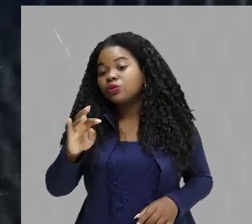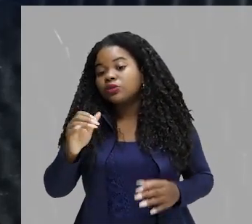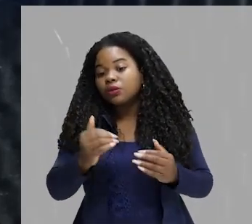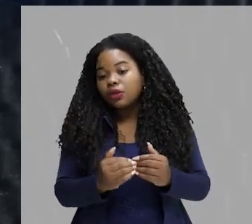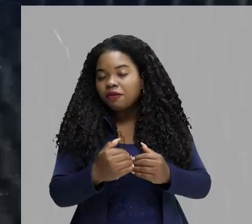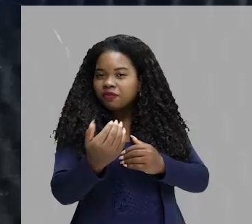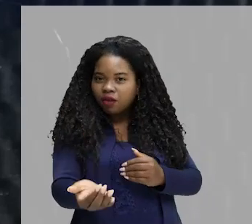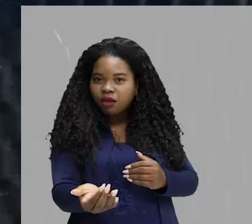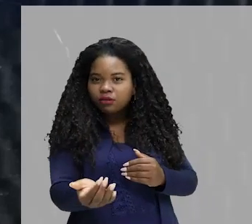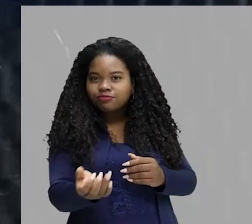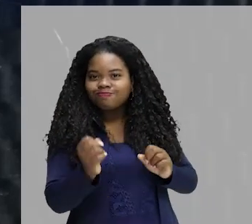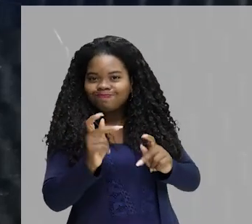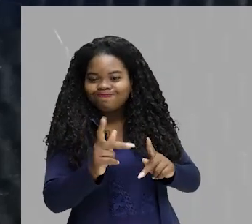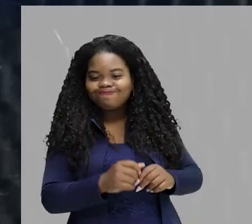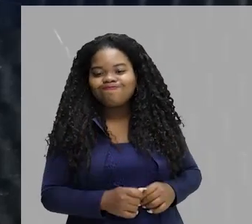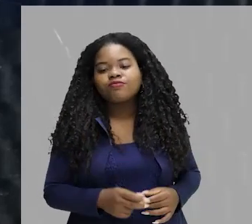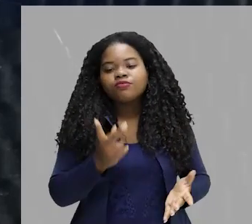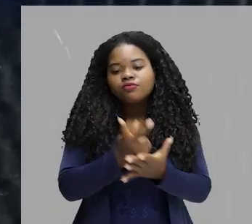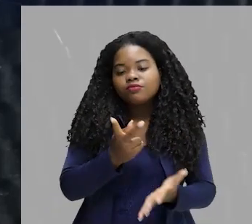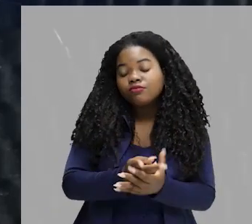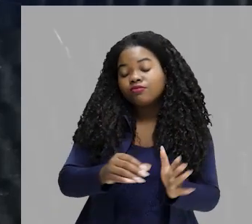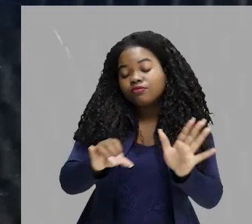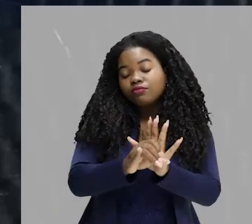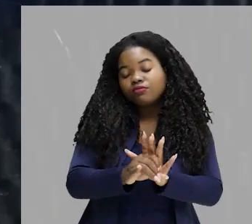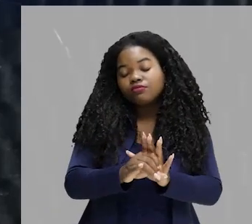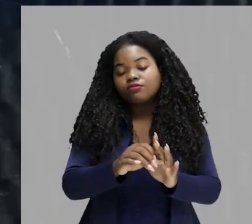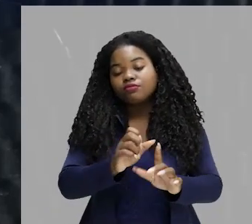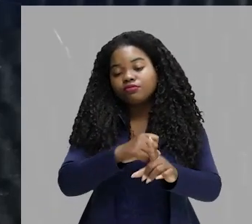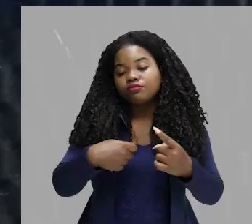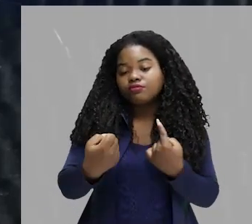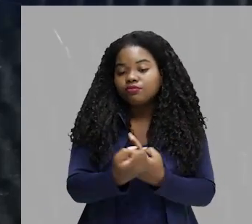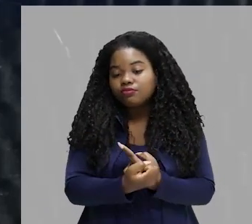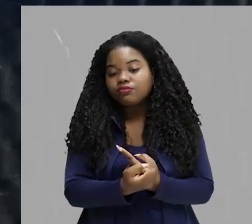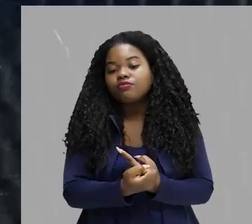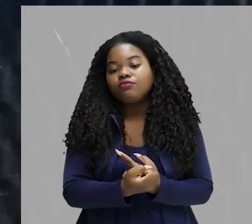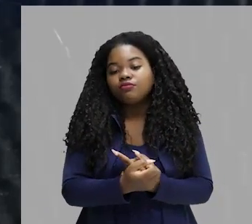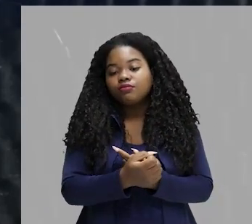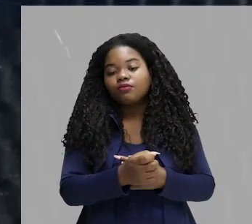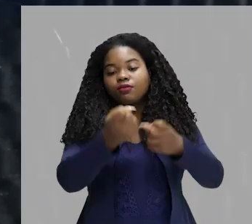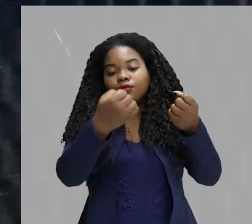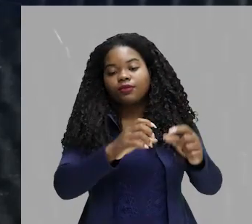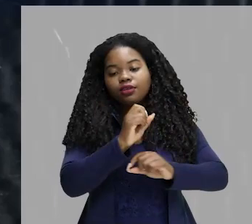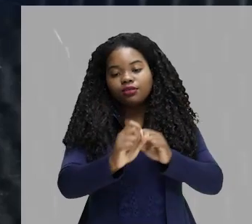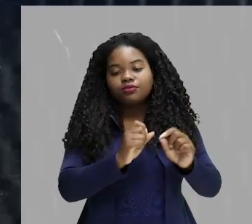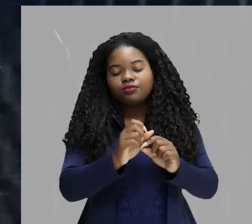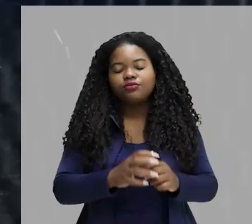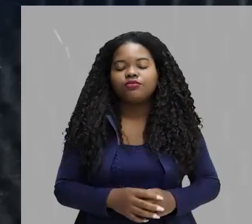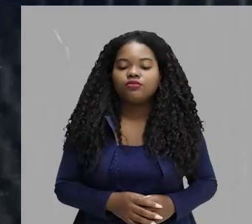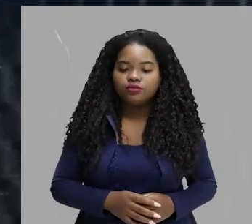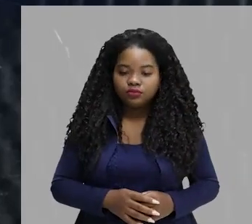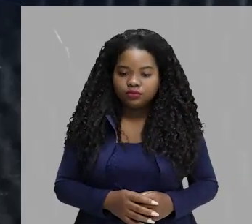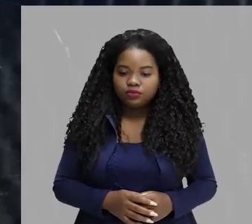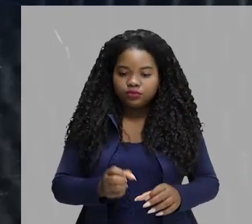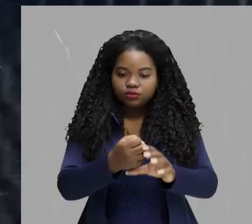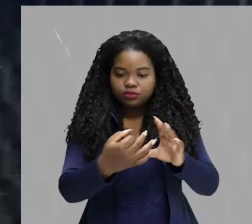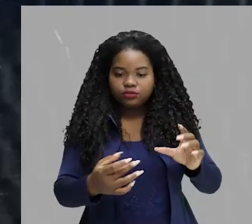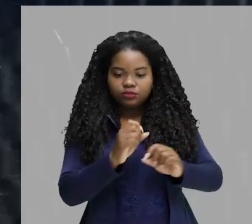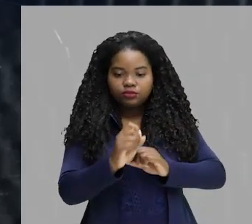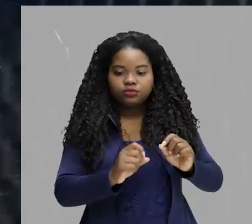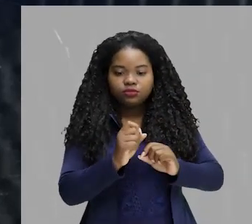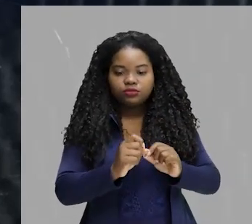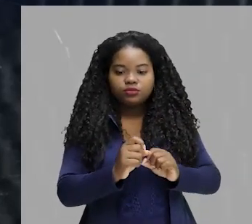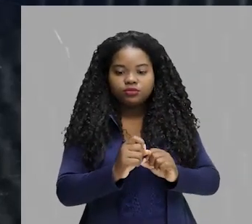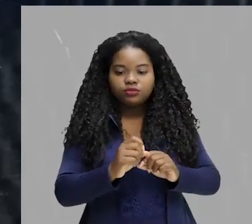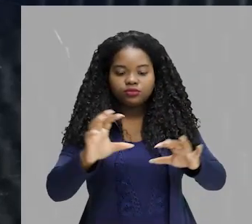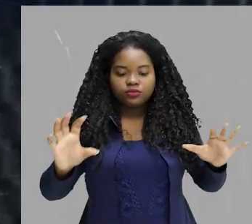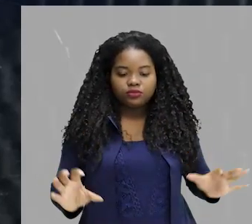portanto. Toda vez que a gente fala sobre identidade social, a gente fala nessa dinâmica de características que estão